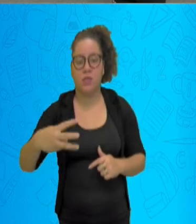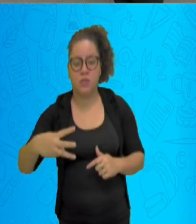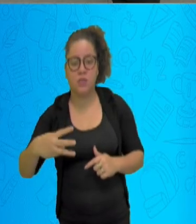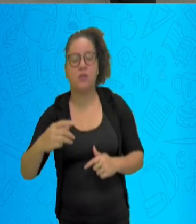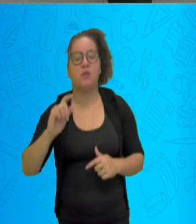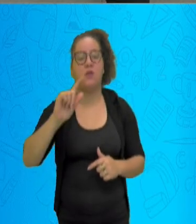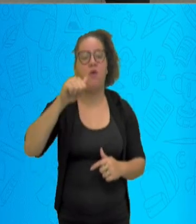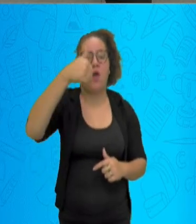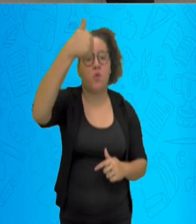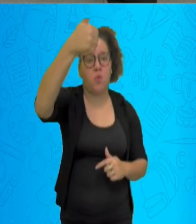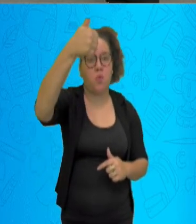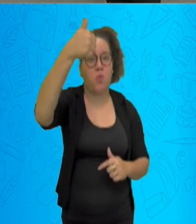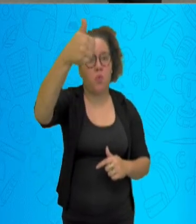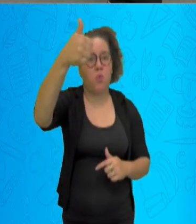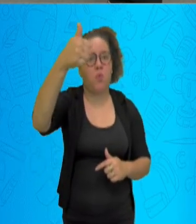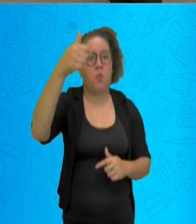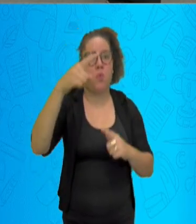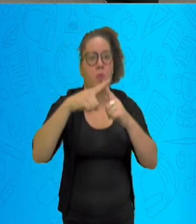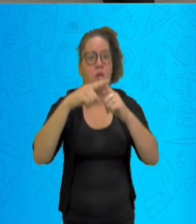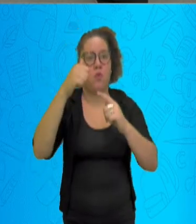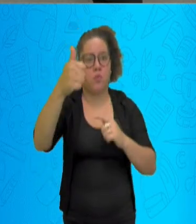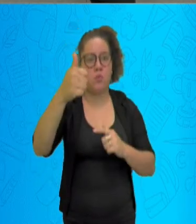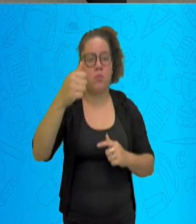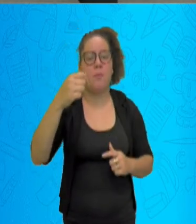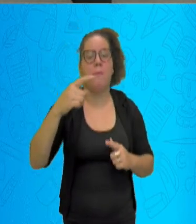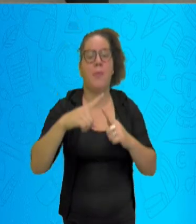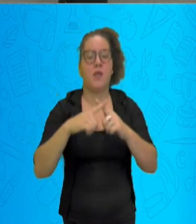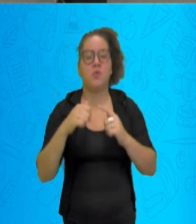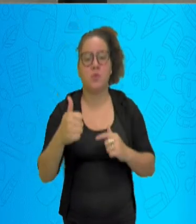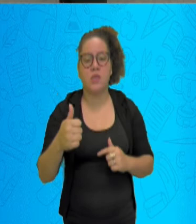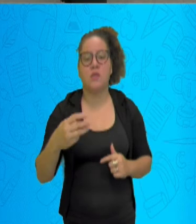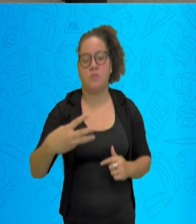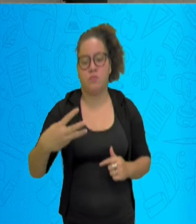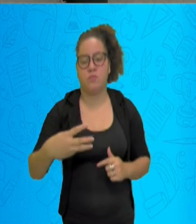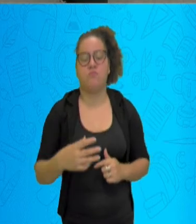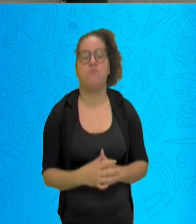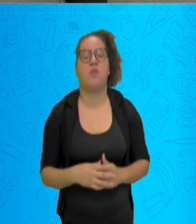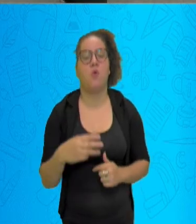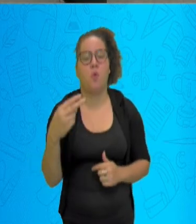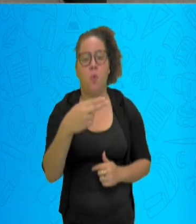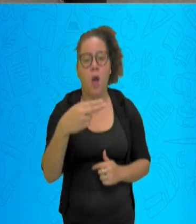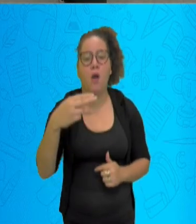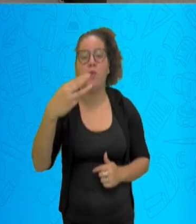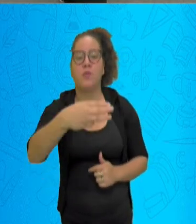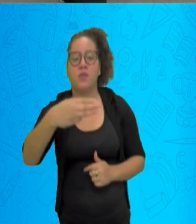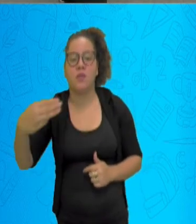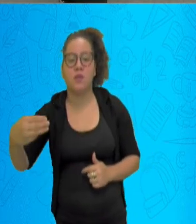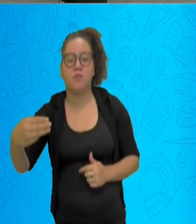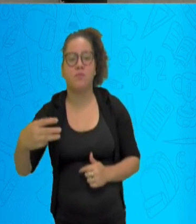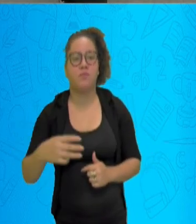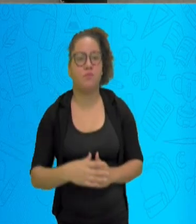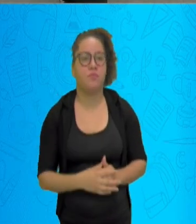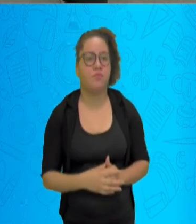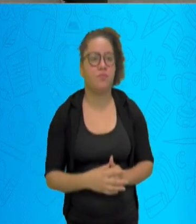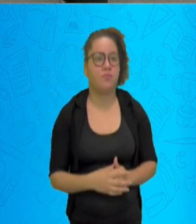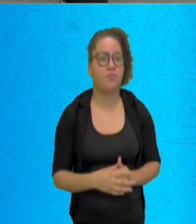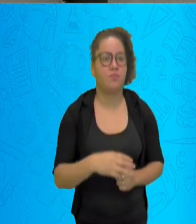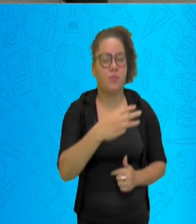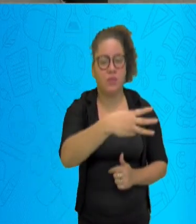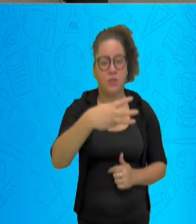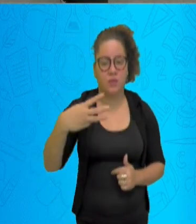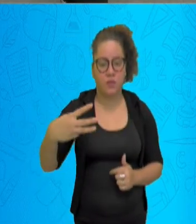1 mais 1, 2, mais 1, 3. Então, é igual a 33. Olha bem, é igual